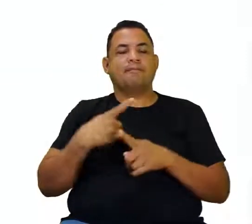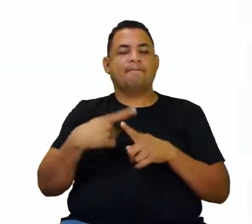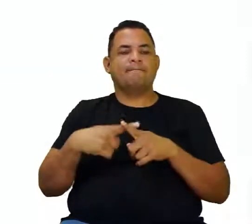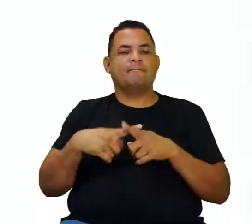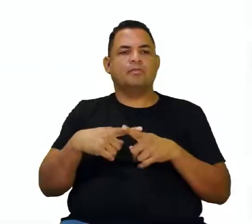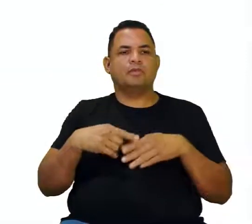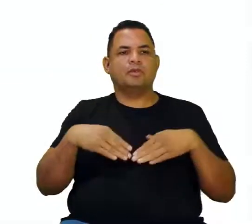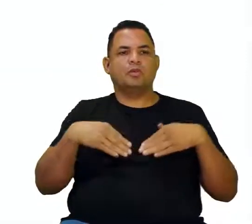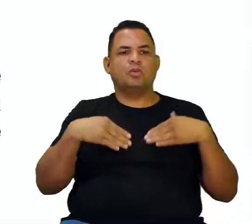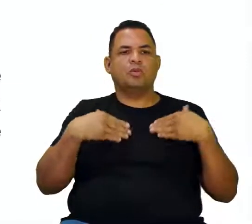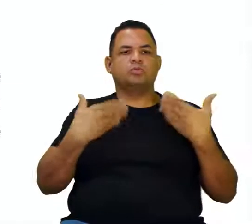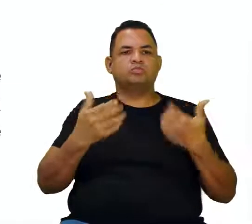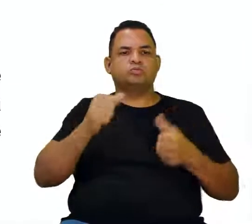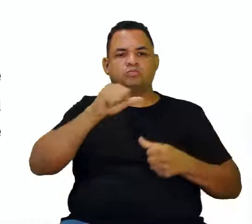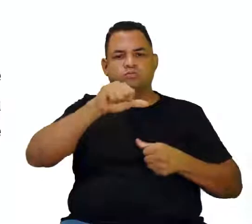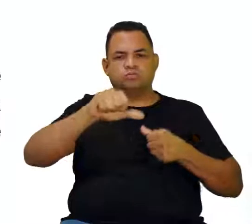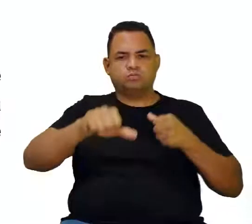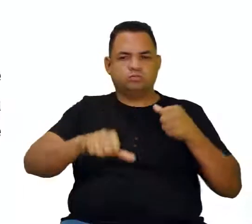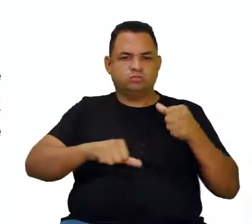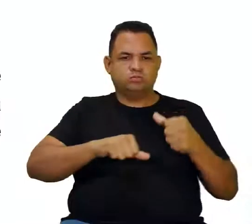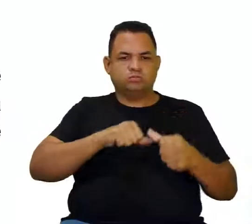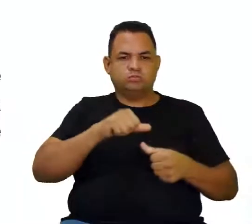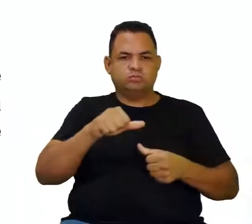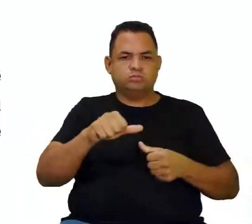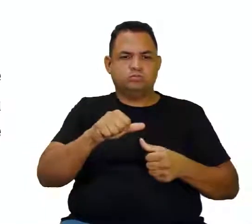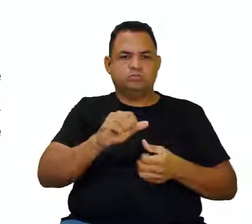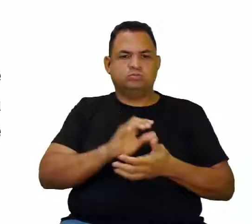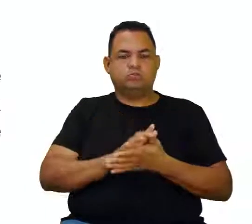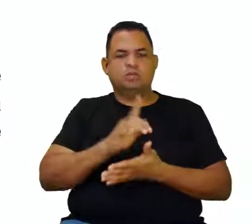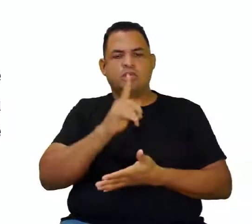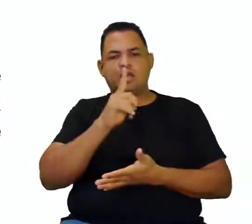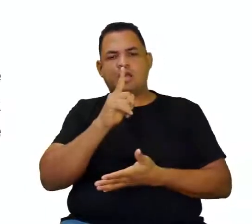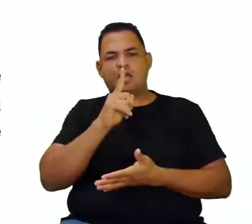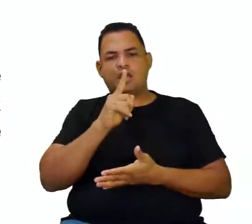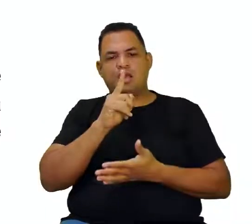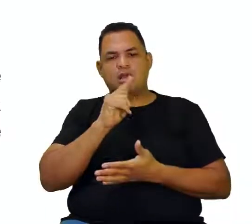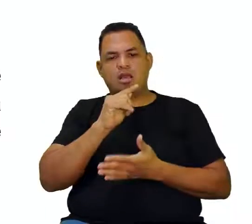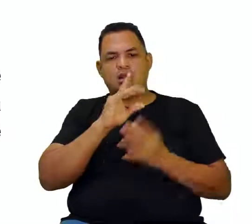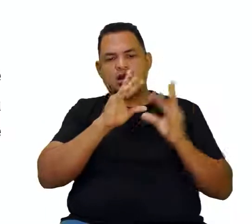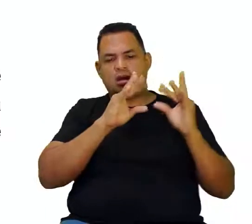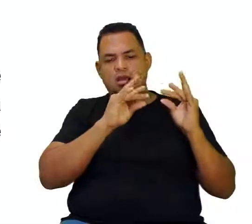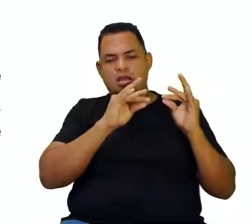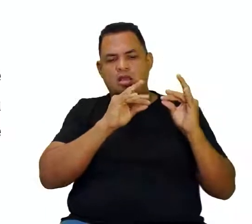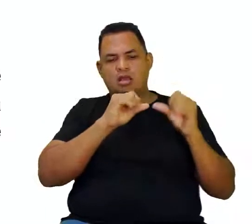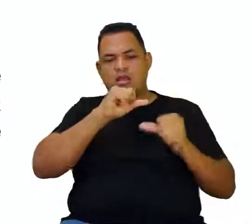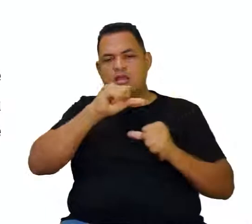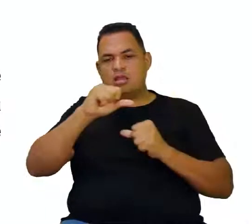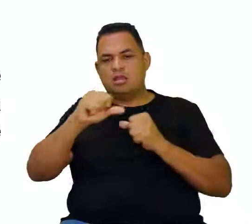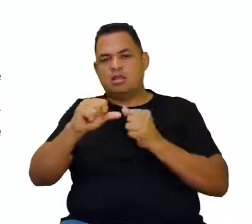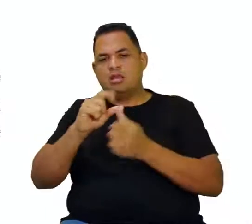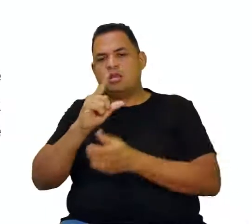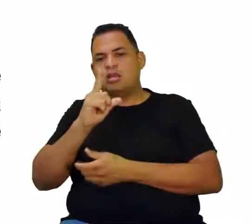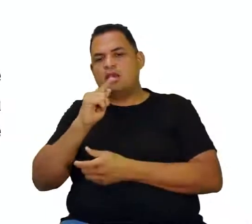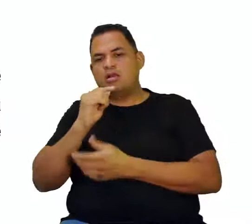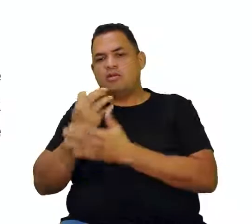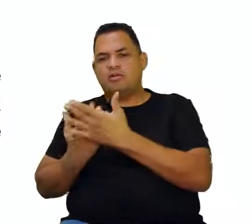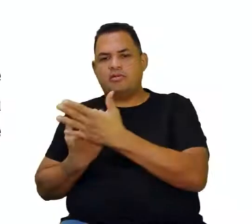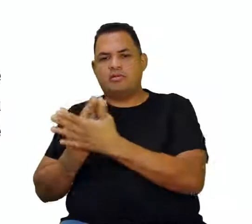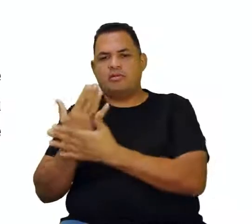Porque quando eu transformo água líquida em água gasosa, em água a